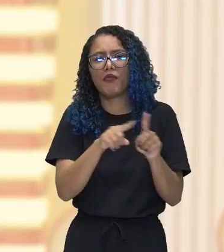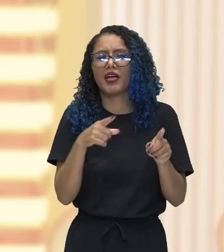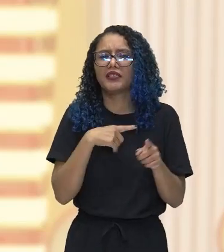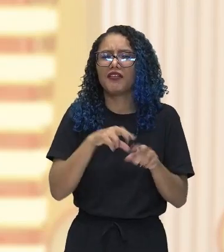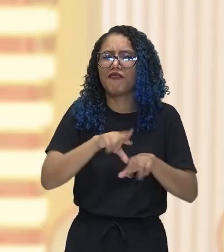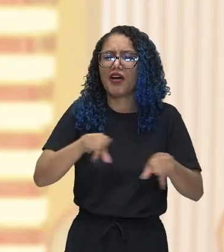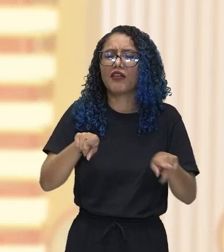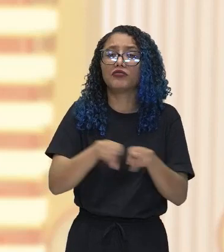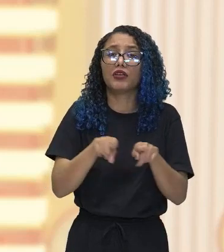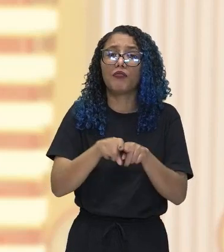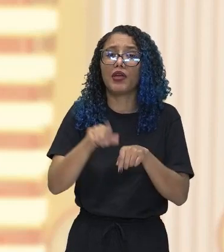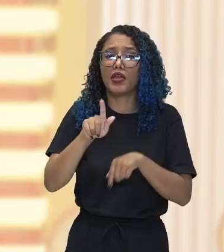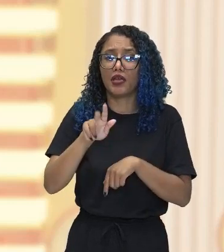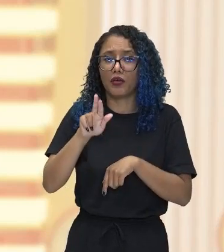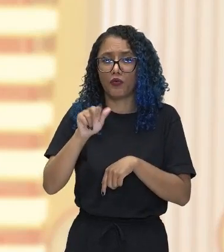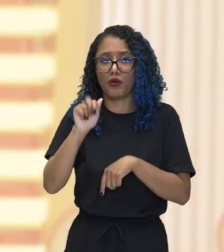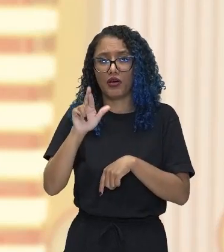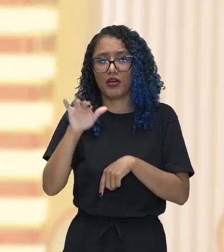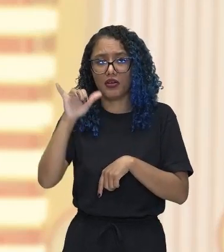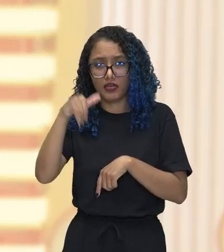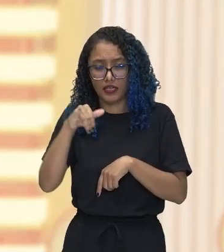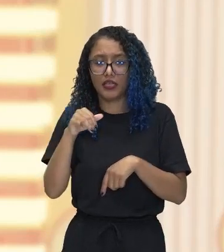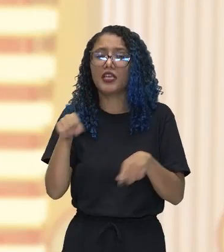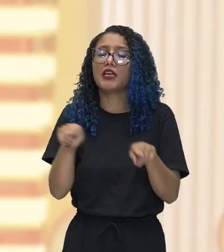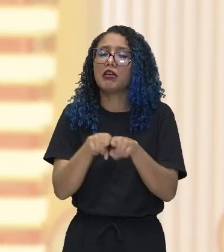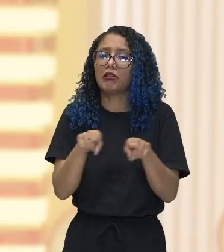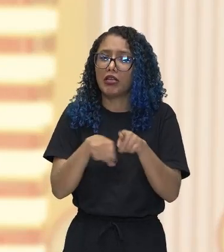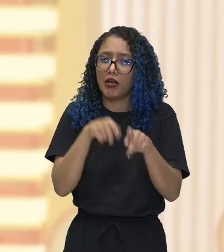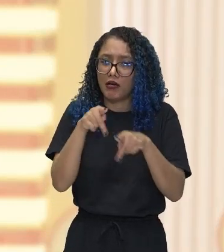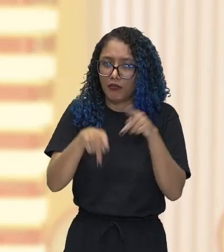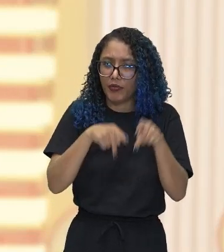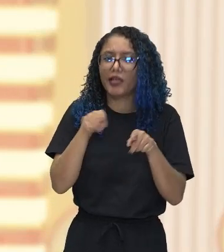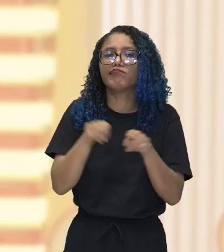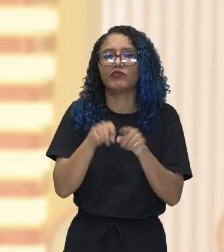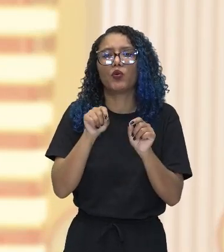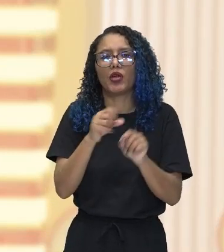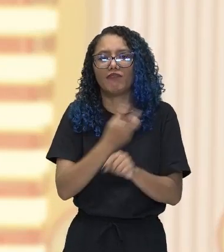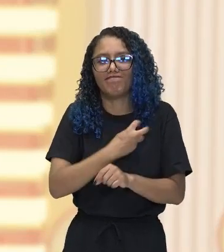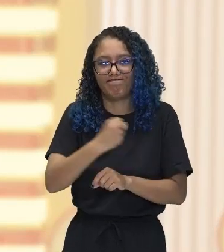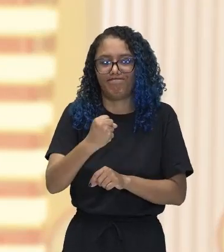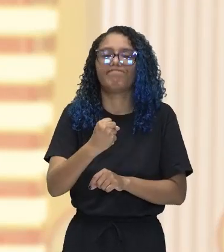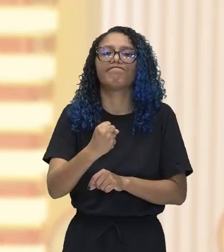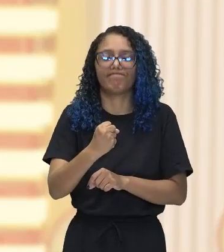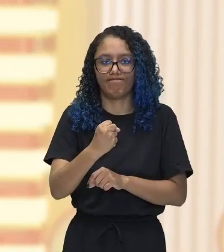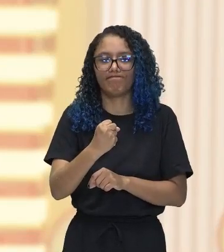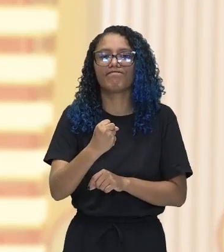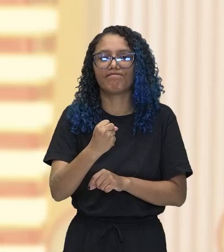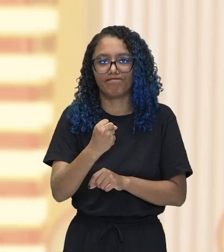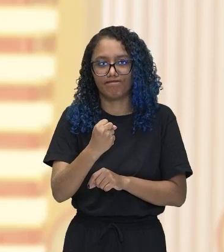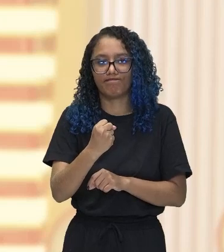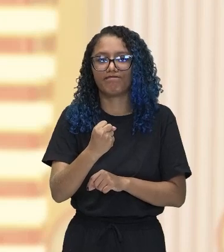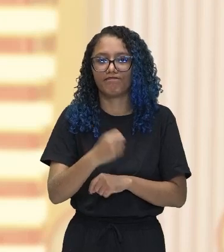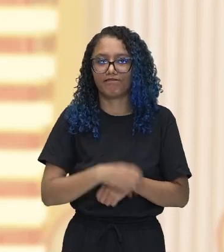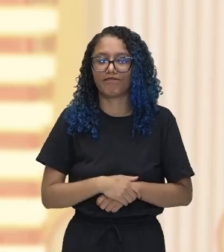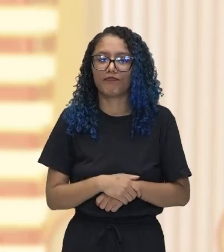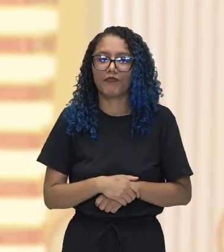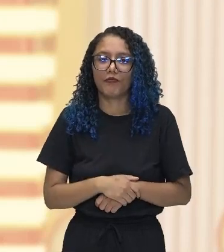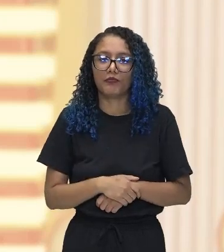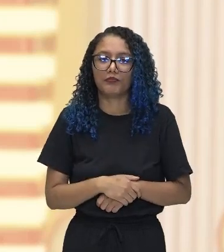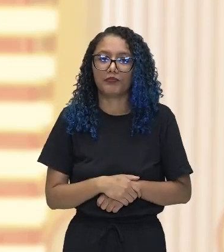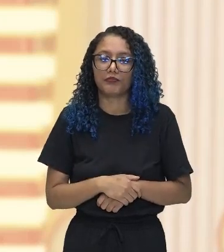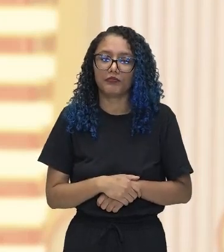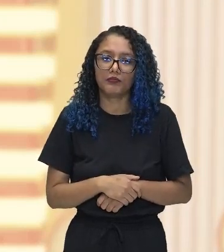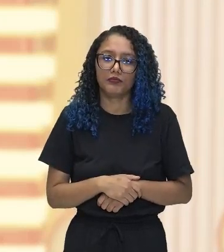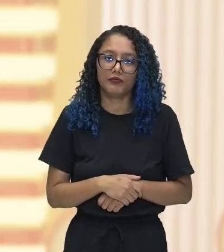os Guaranis Kaiowá, que tem altos índices também de suicídio entre a população indígena, né? Para a gente, então,